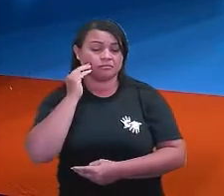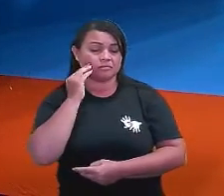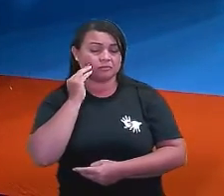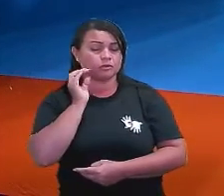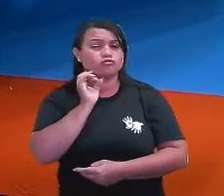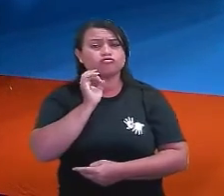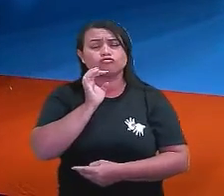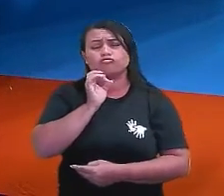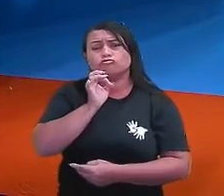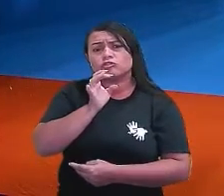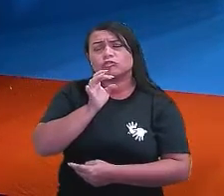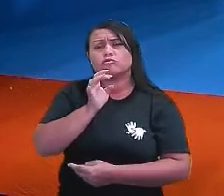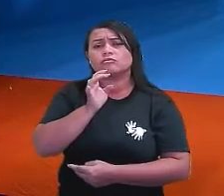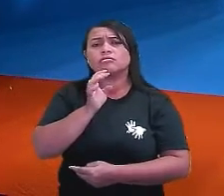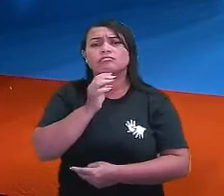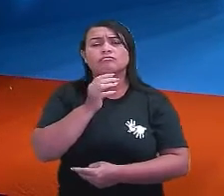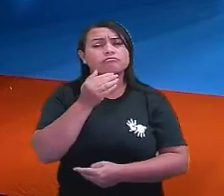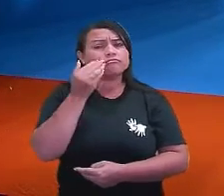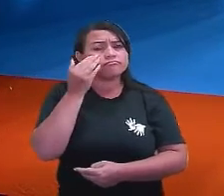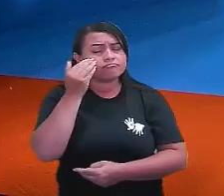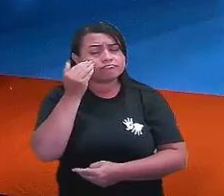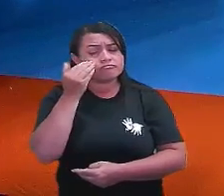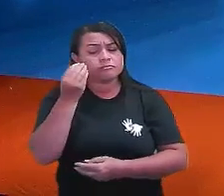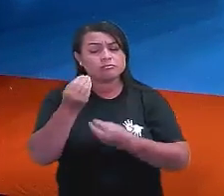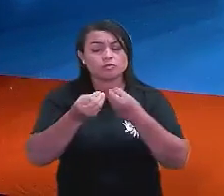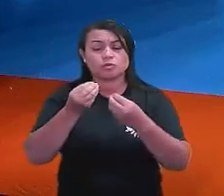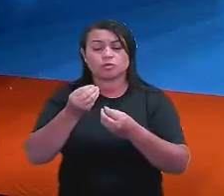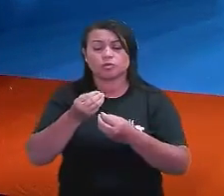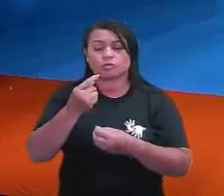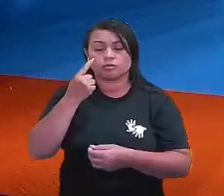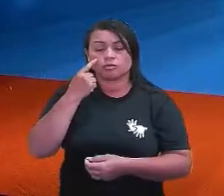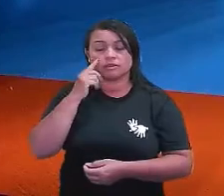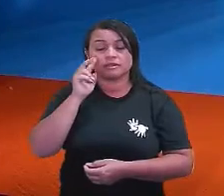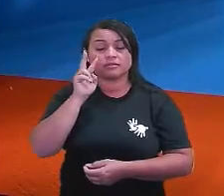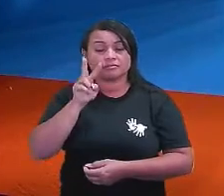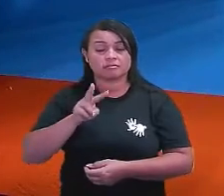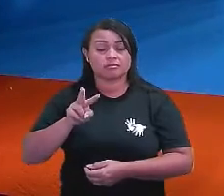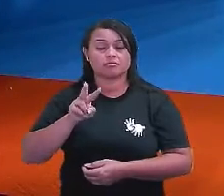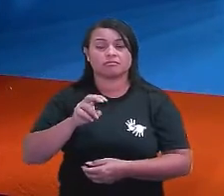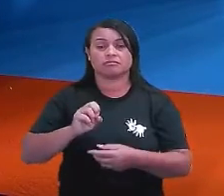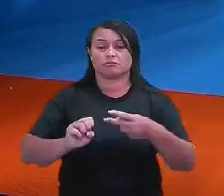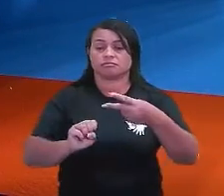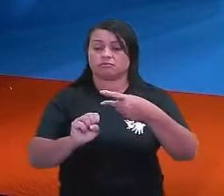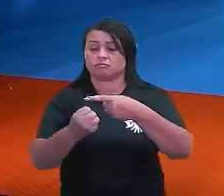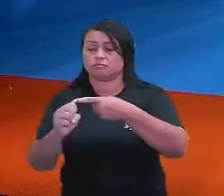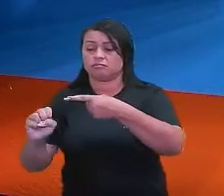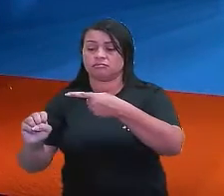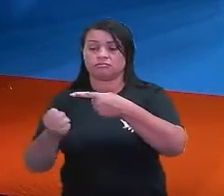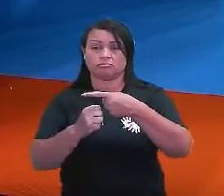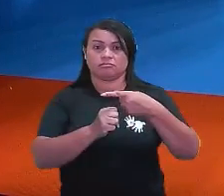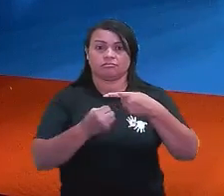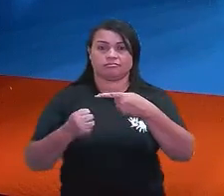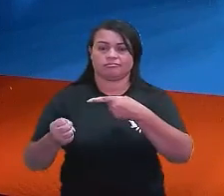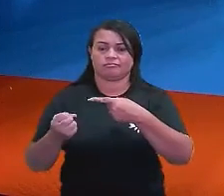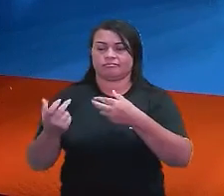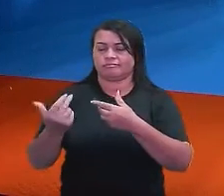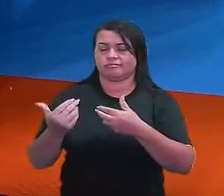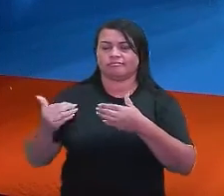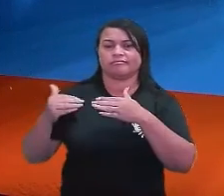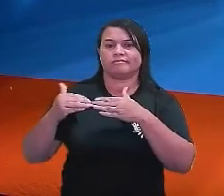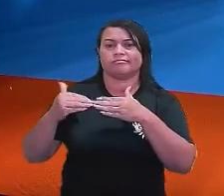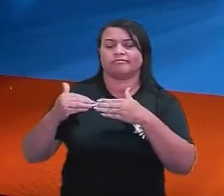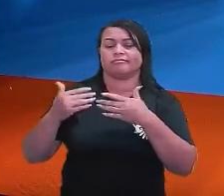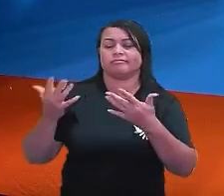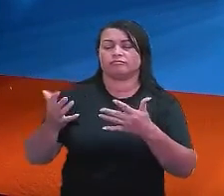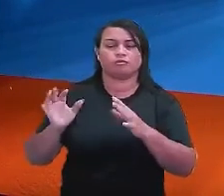vou só observar o denominador. É 8, é 8. Tá igual. Ótimo, não vou me